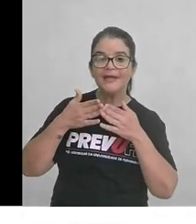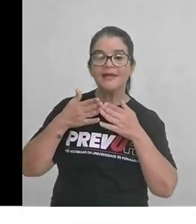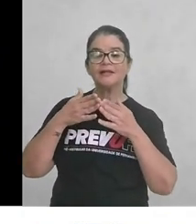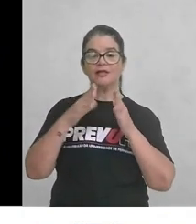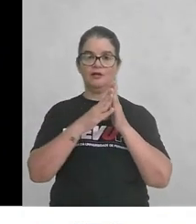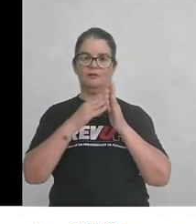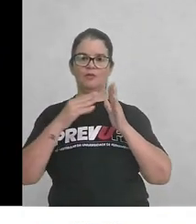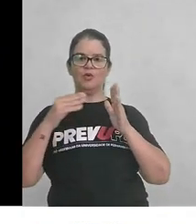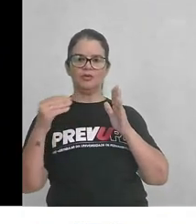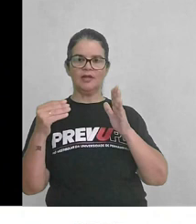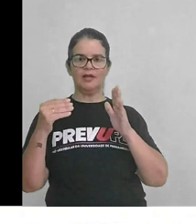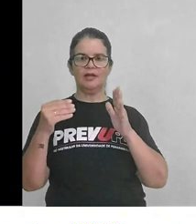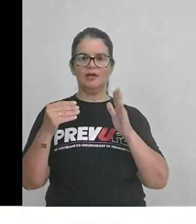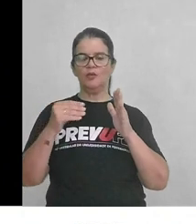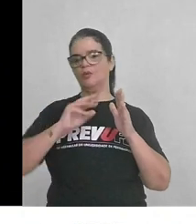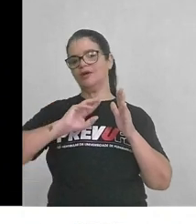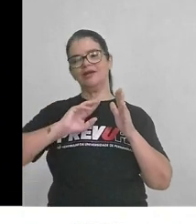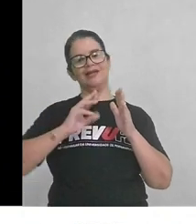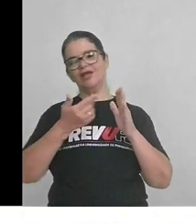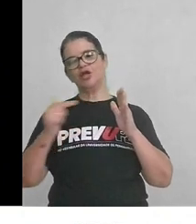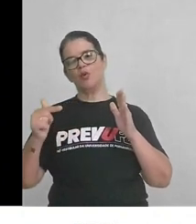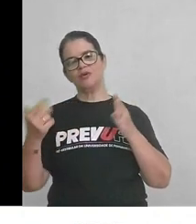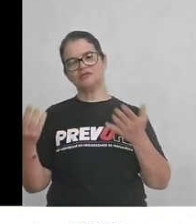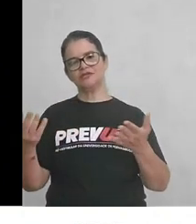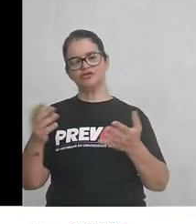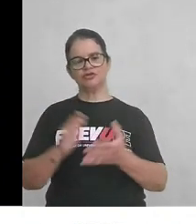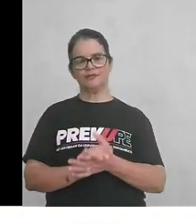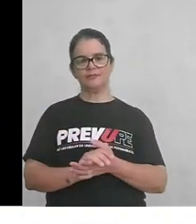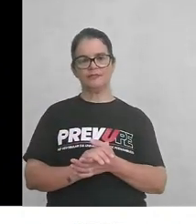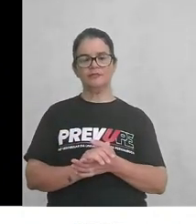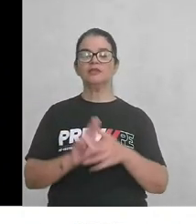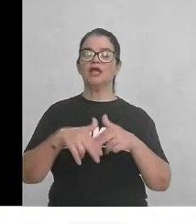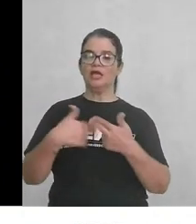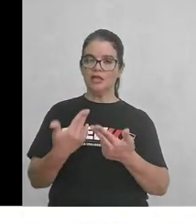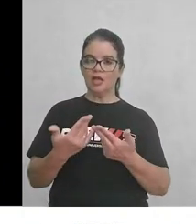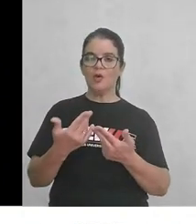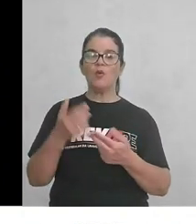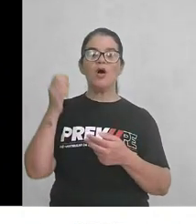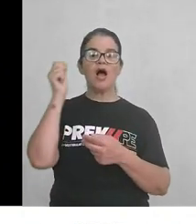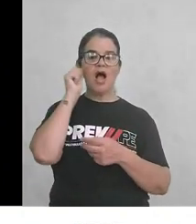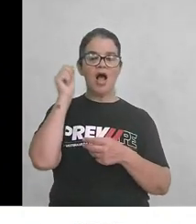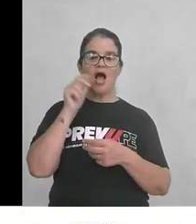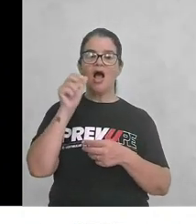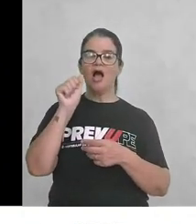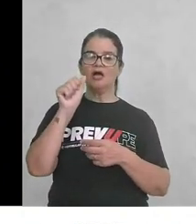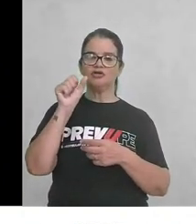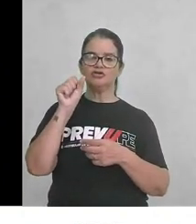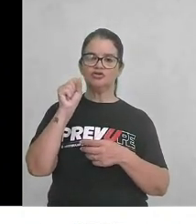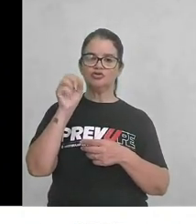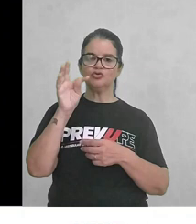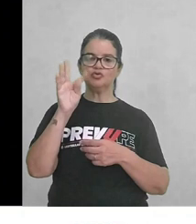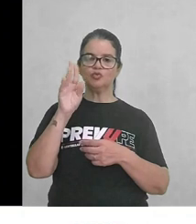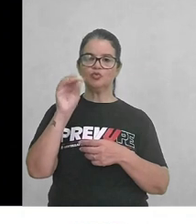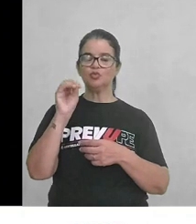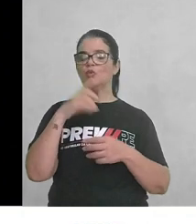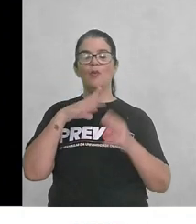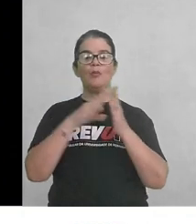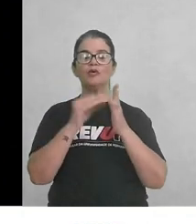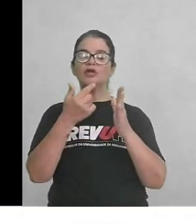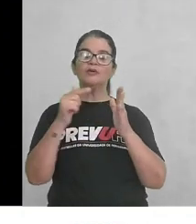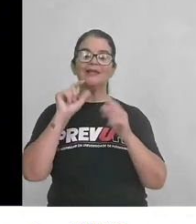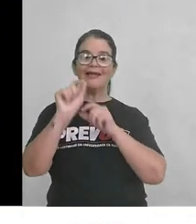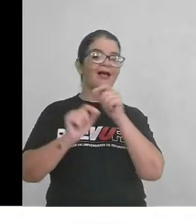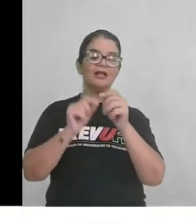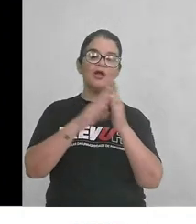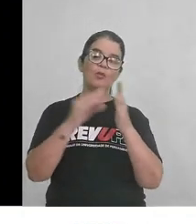ele de astuto. Não existe o modelo. Cadê o modelo? Ele pede, cadê o modelo? Ele não conseguiu fazer, ele